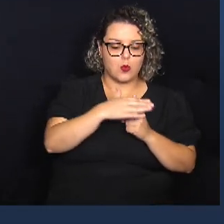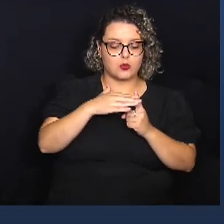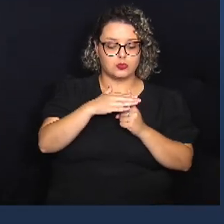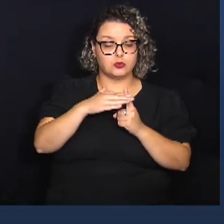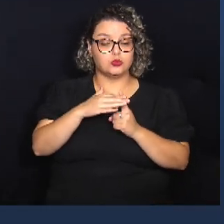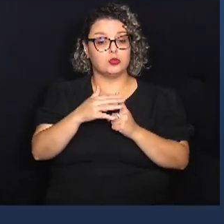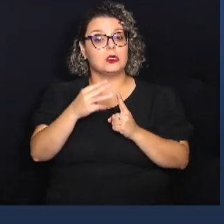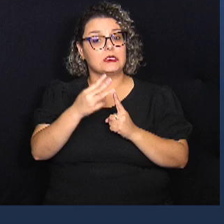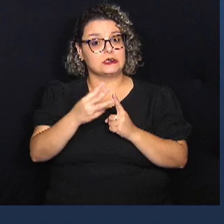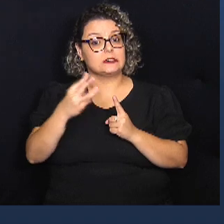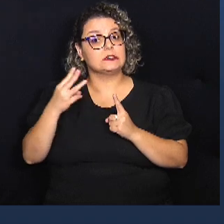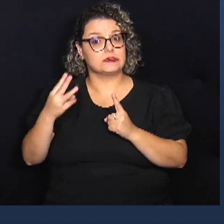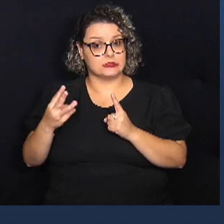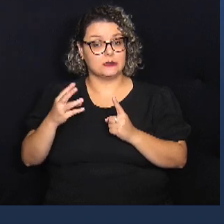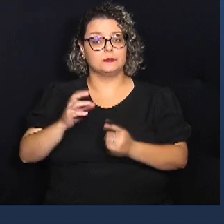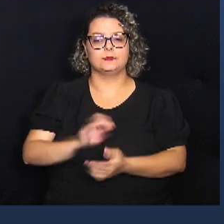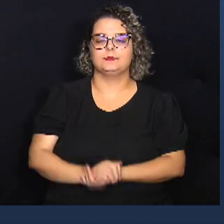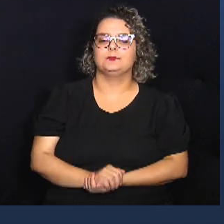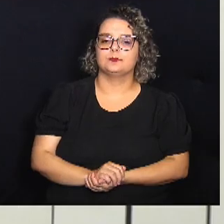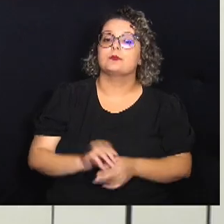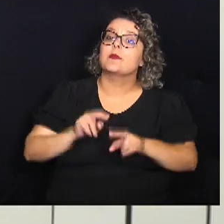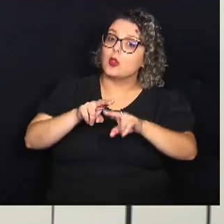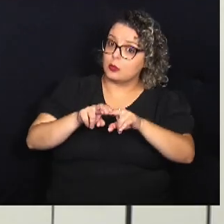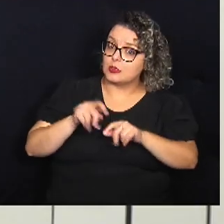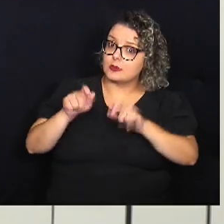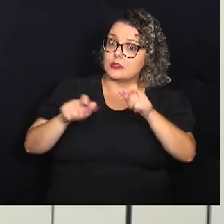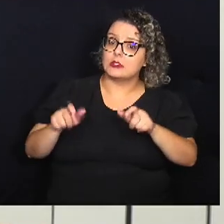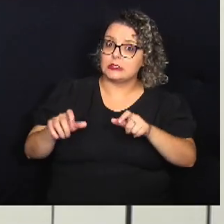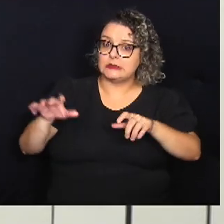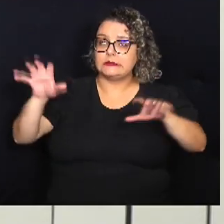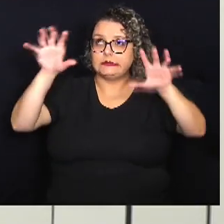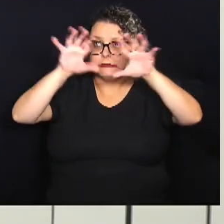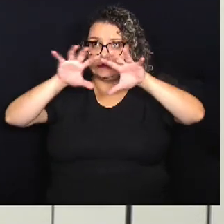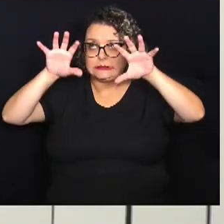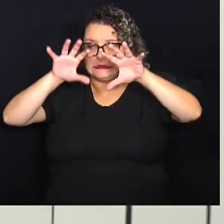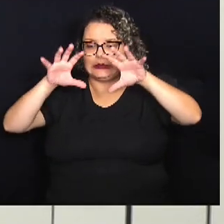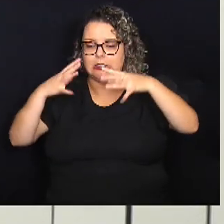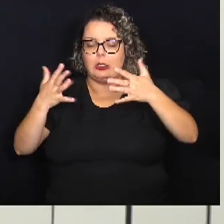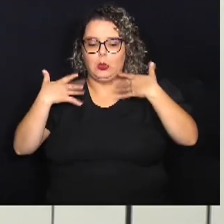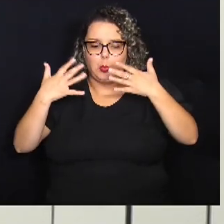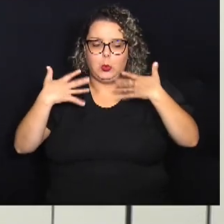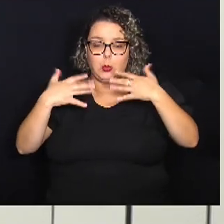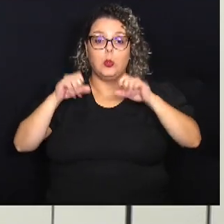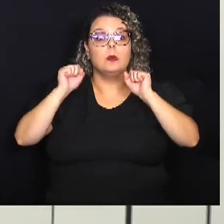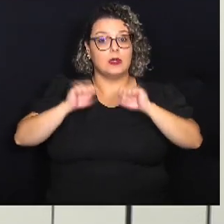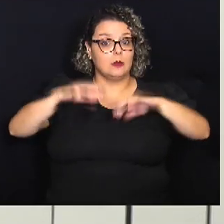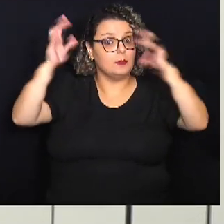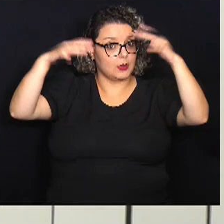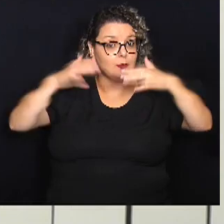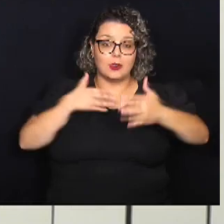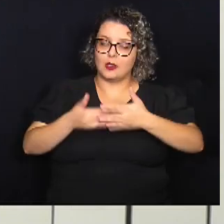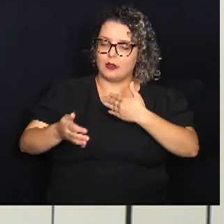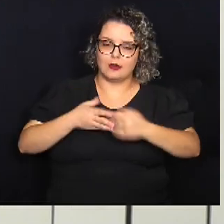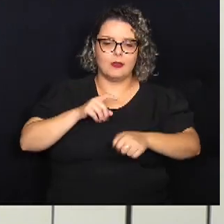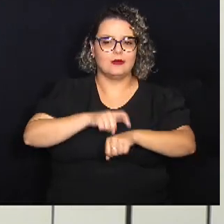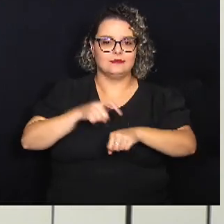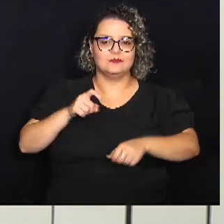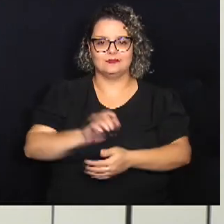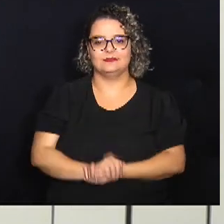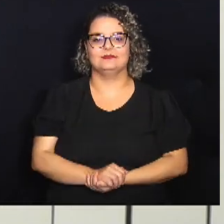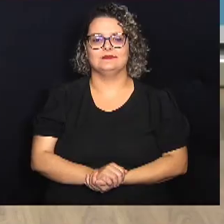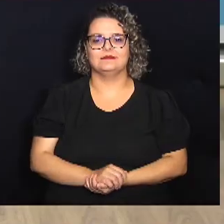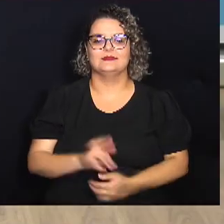de 33. Portanto, gente, tempo abafado, mas ainda pode chover a qualquer momento. E a